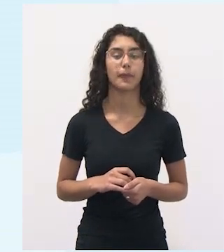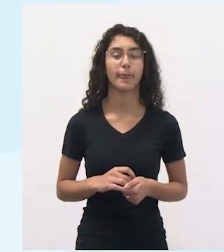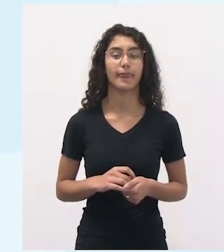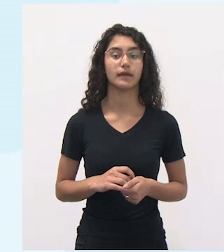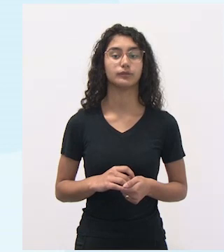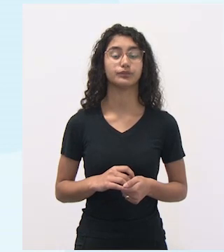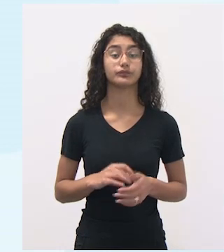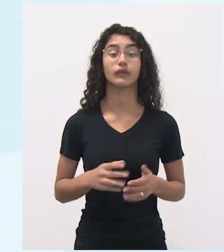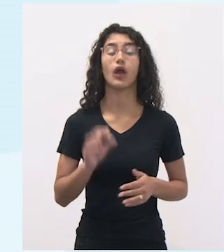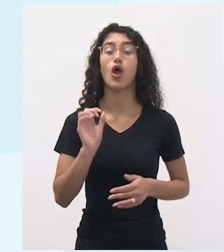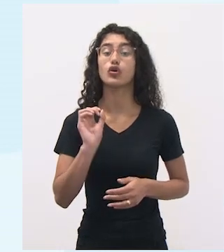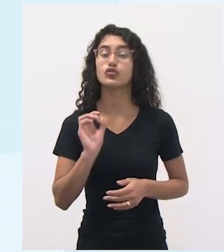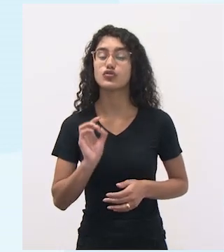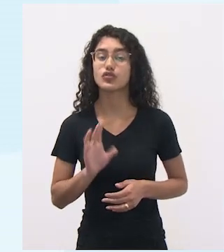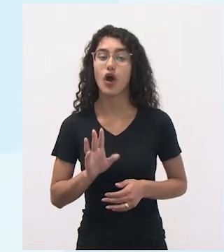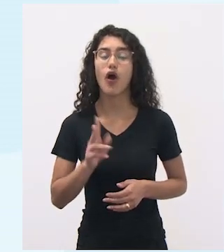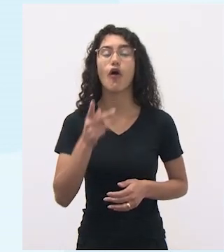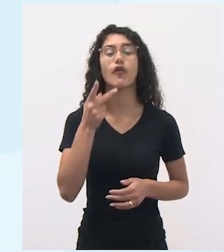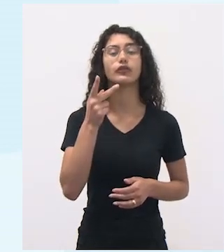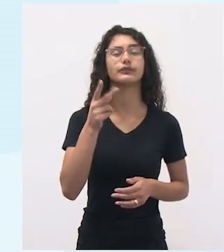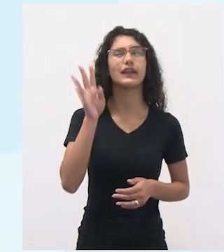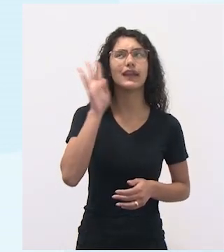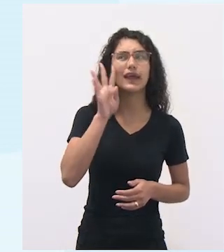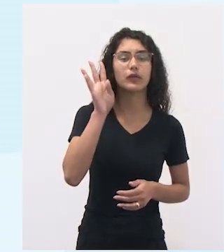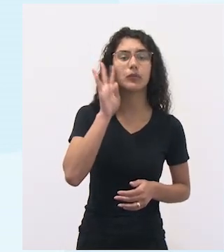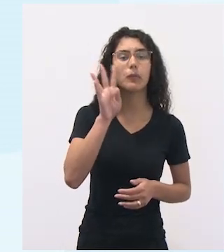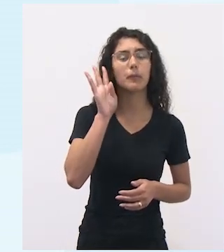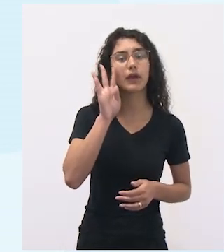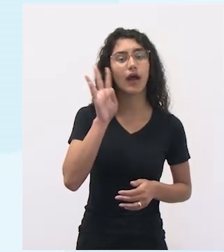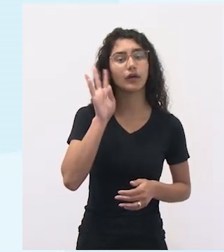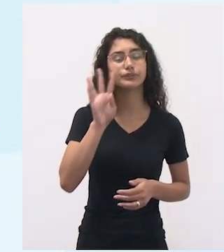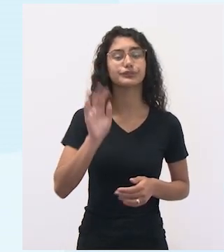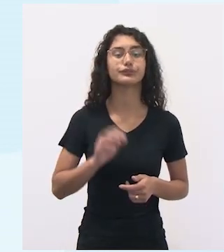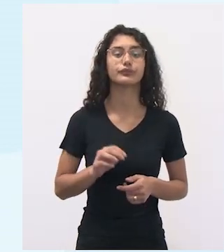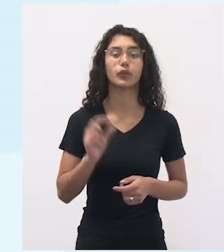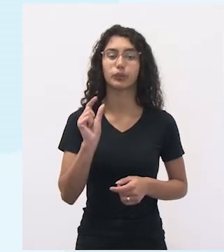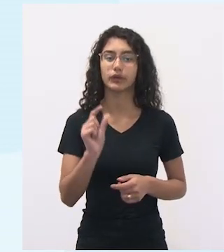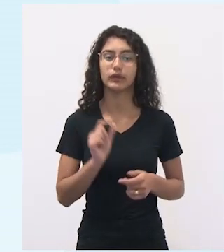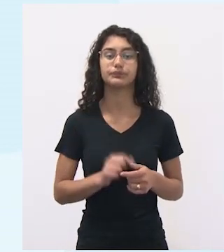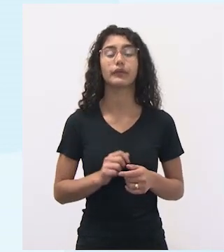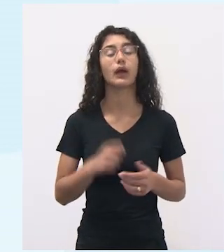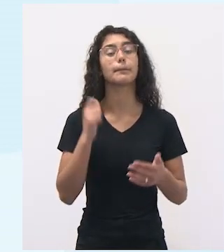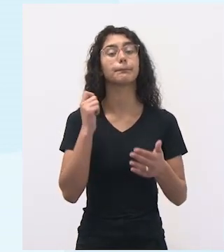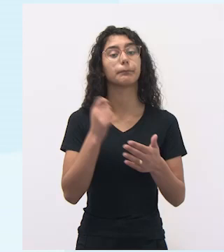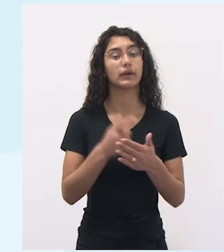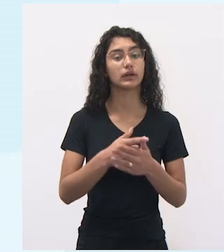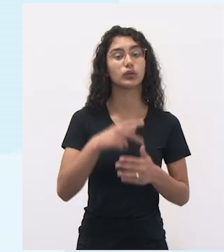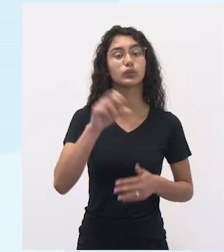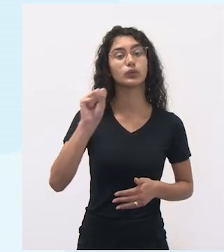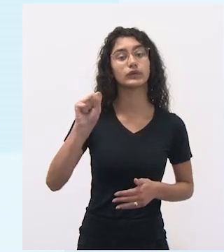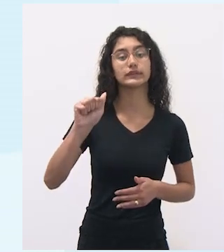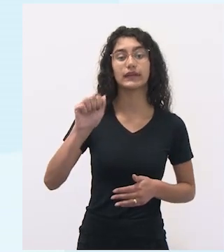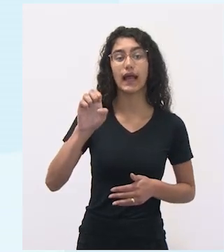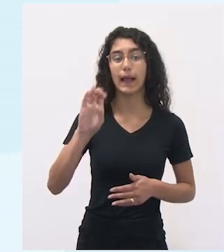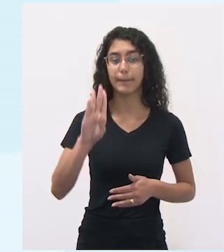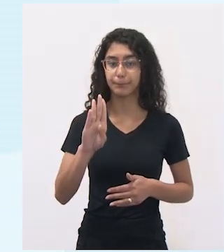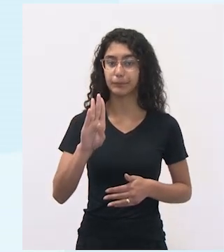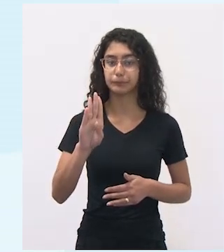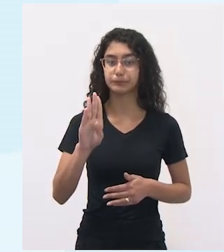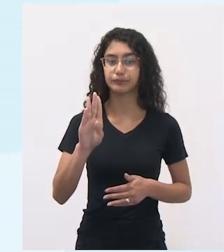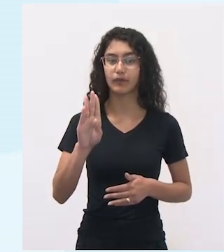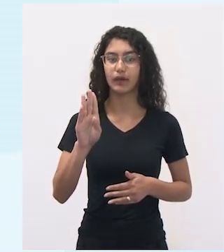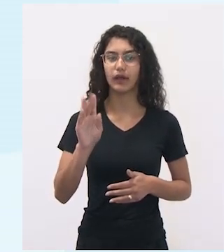eu vou só retomar algumas coisas para que nós possamos relembrar. Então, a aplicação do SAEB na rede